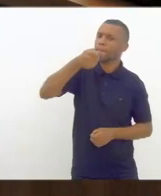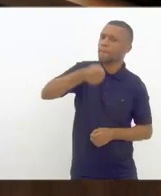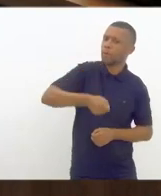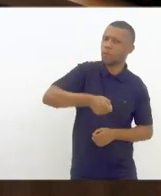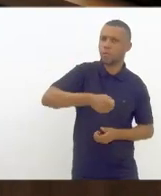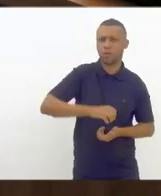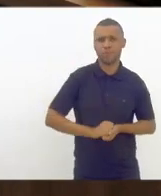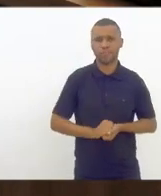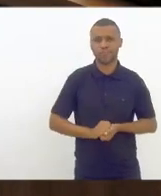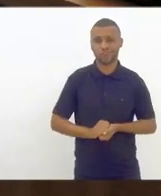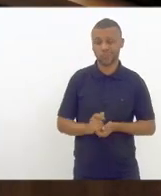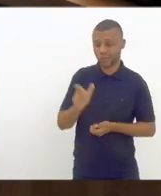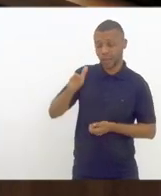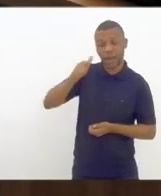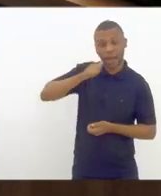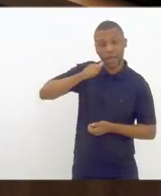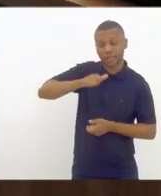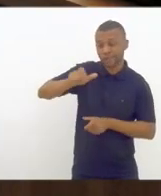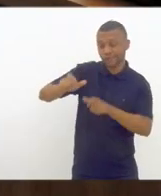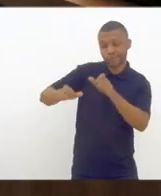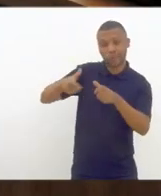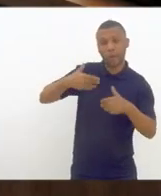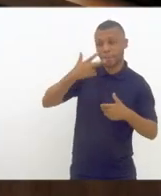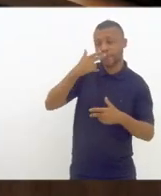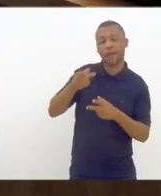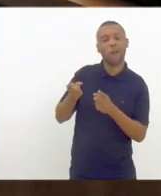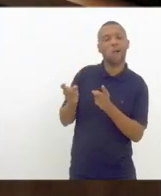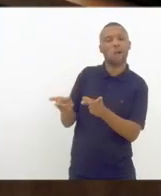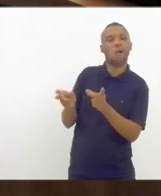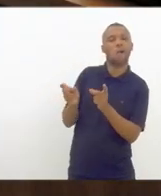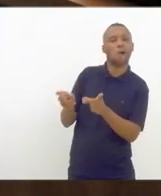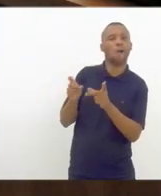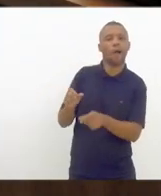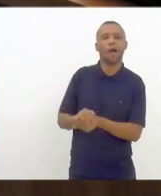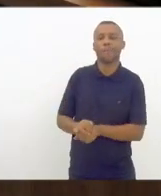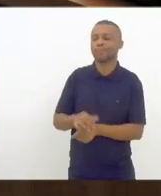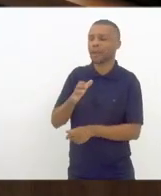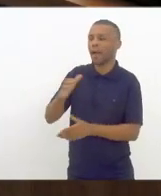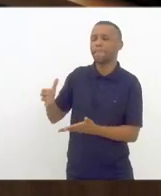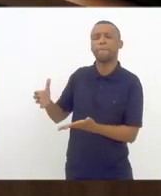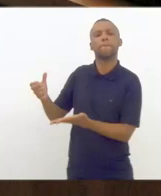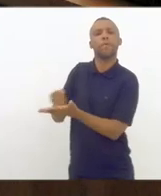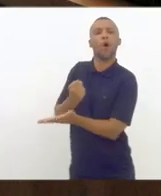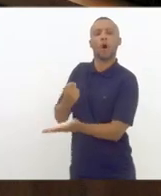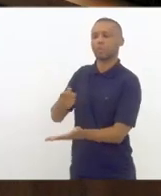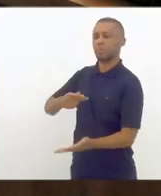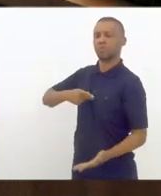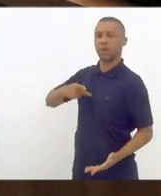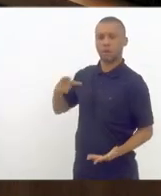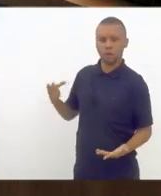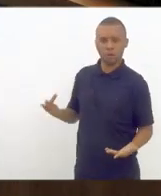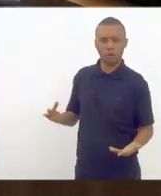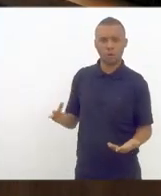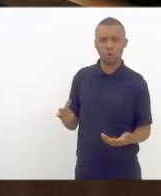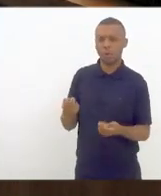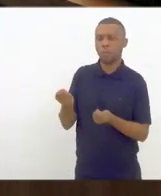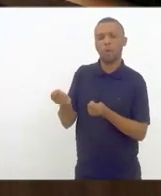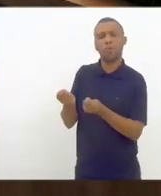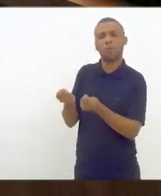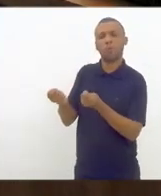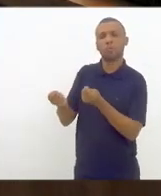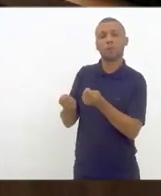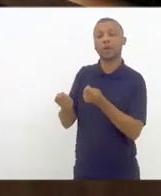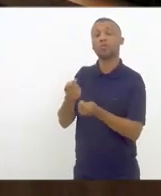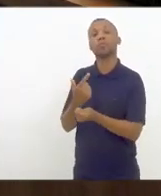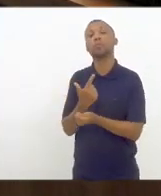onde o corpo das mulheres muitas vezes é mercadoria, é posse, é algo que possa ser controlado por